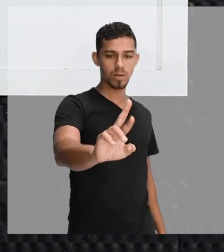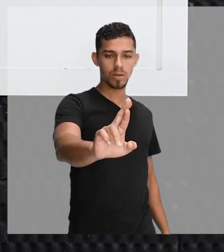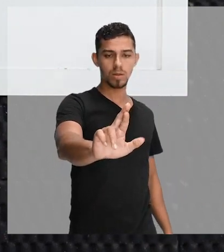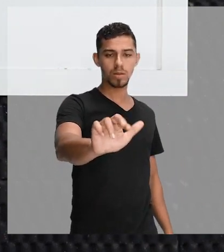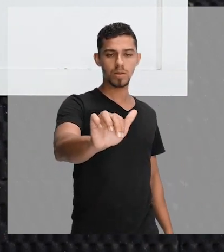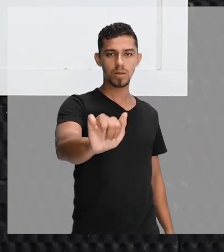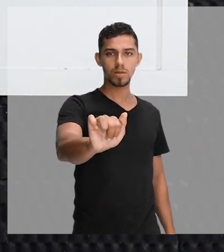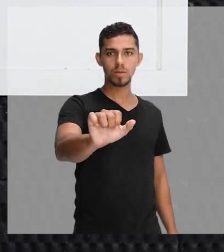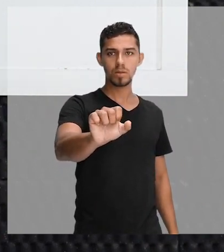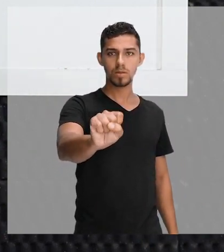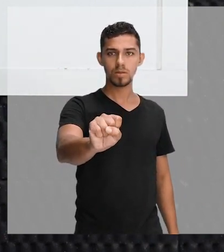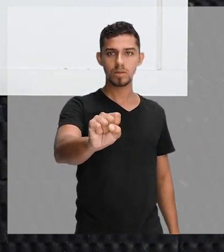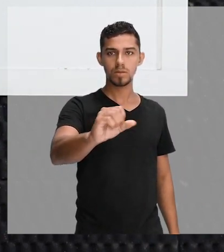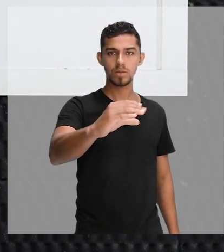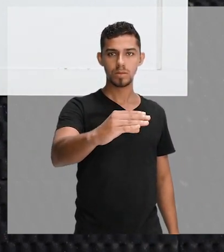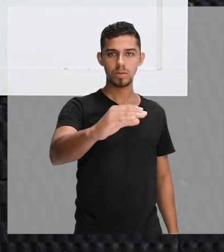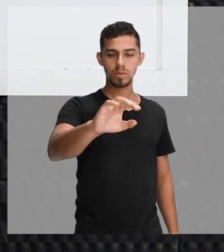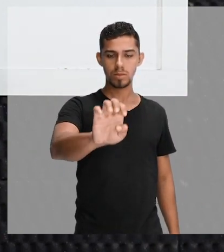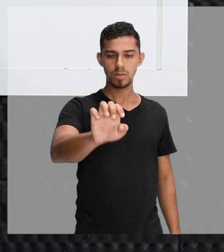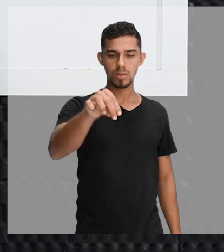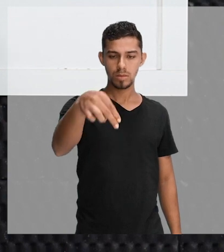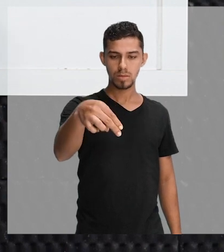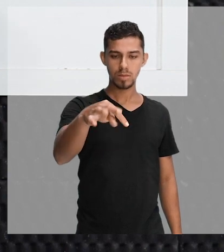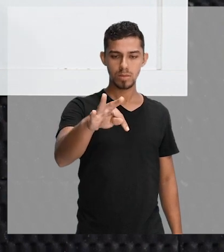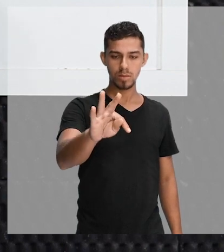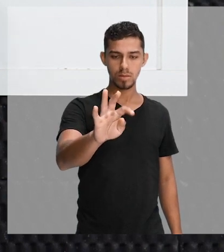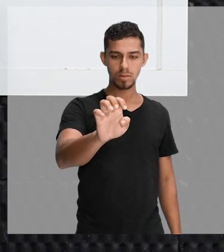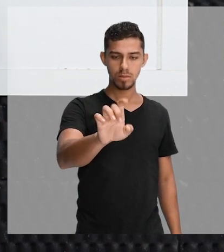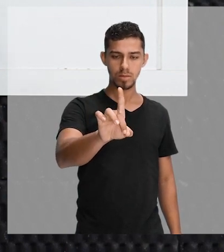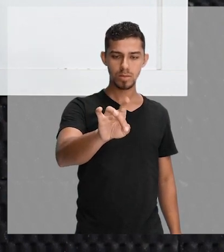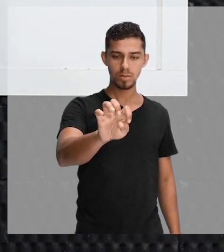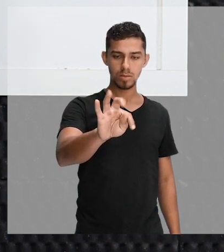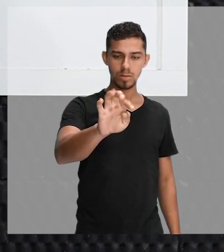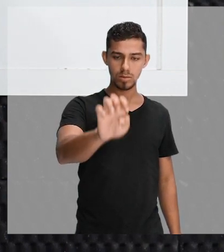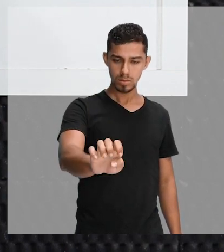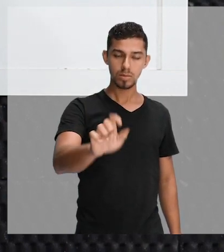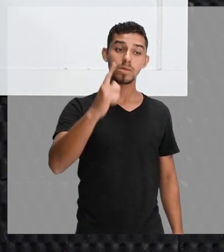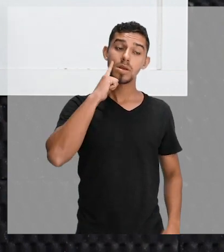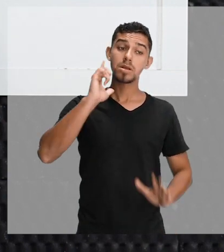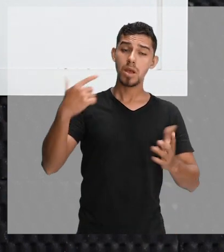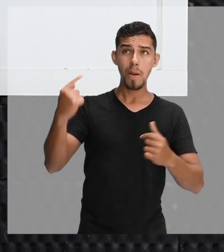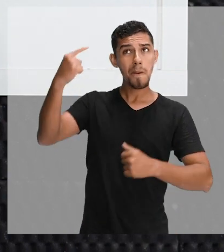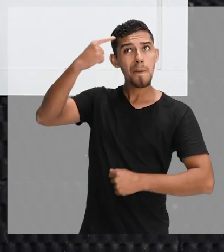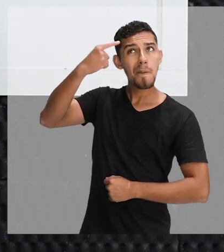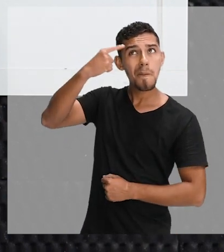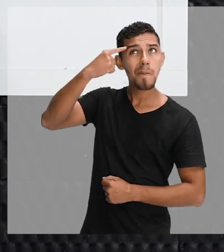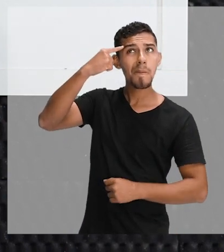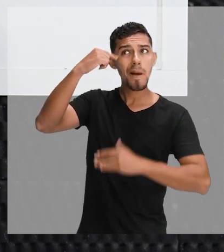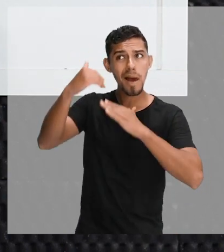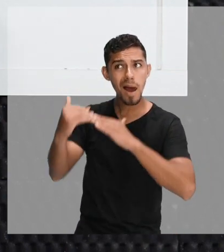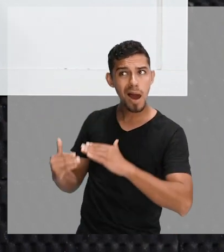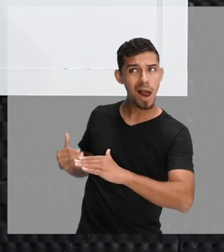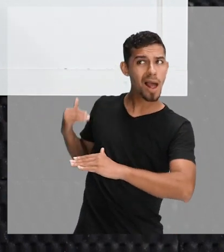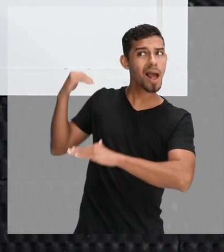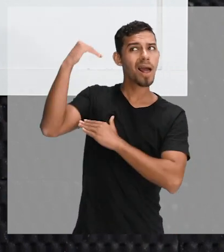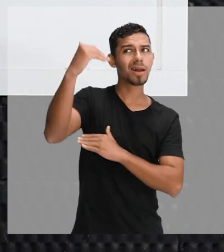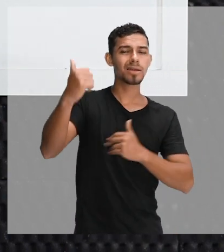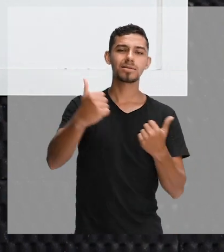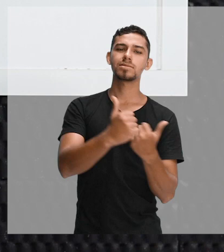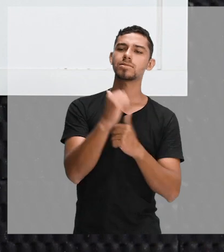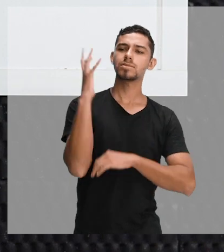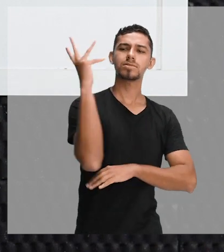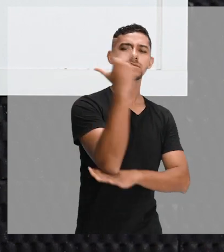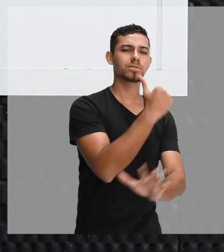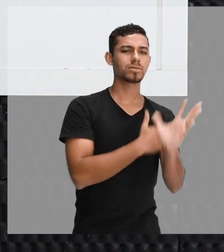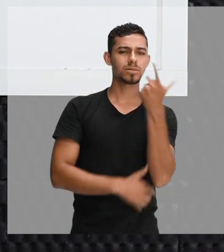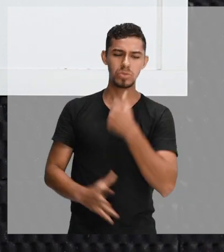a filosofia, o pensamento, ele está no além da natureza e não na natureza. Tá? Nós vamos ver que isso vai ter